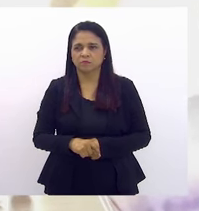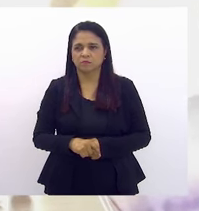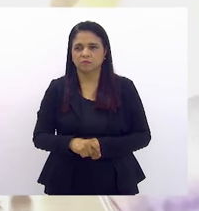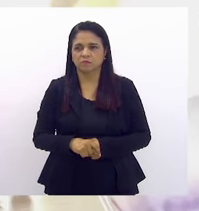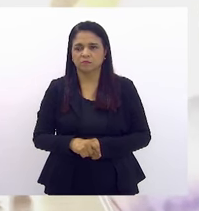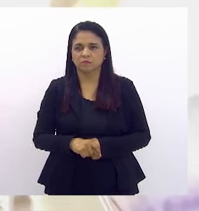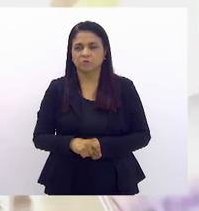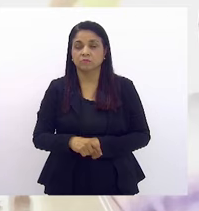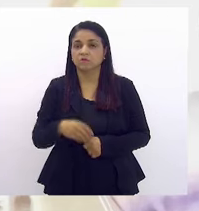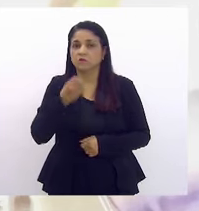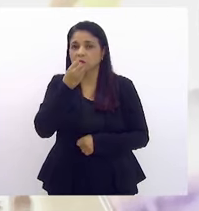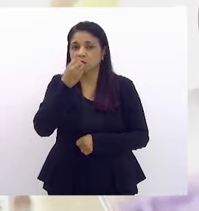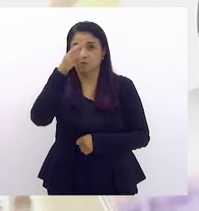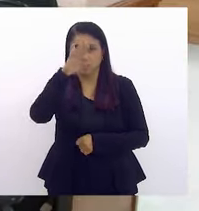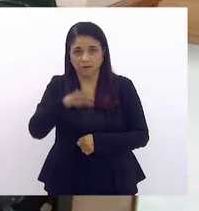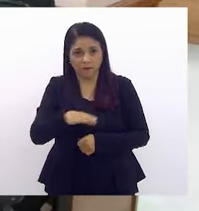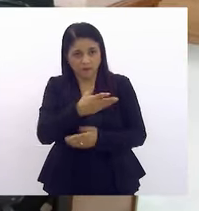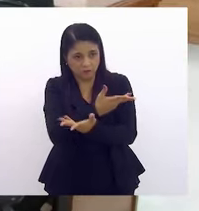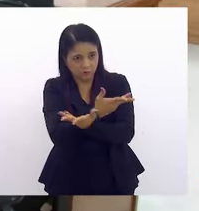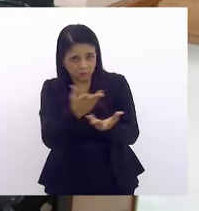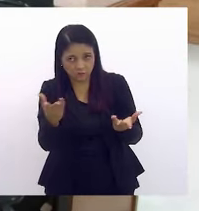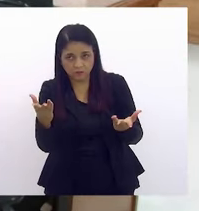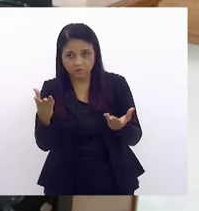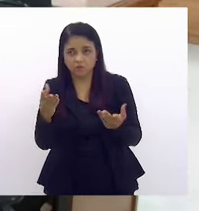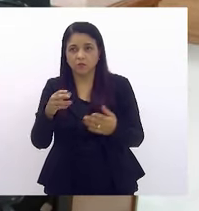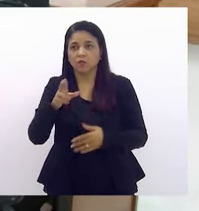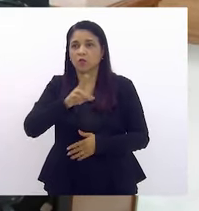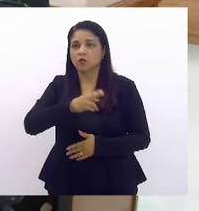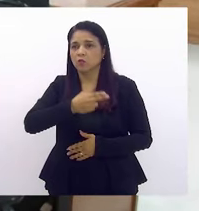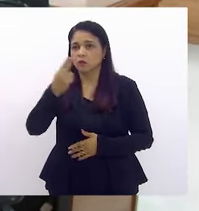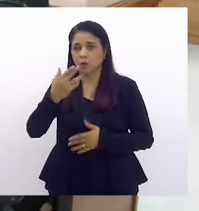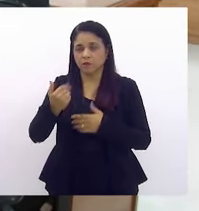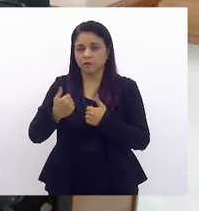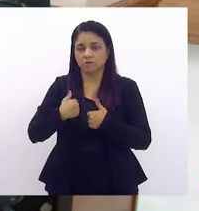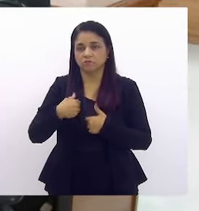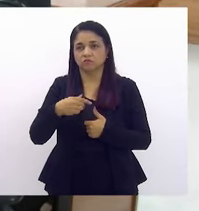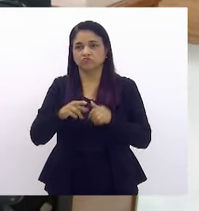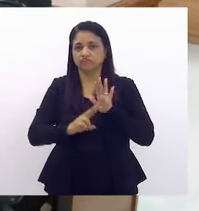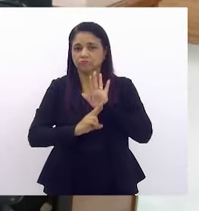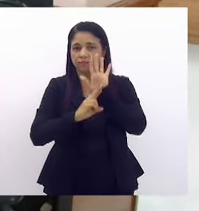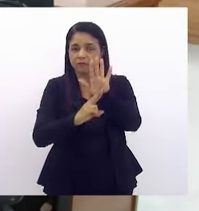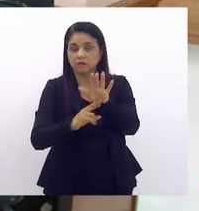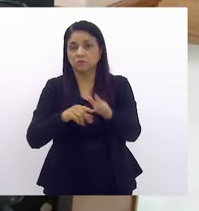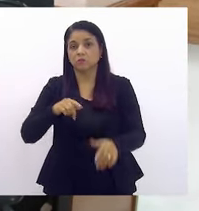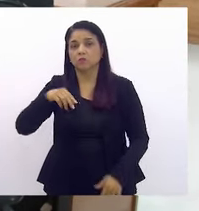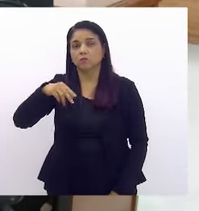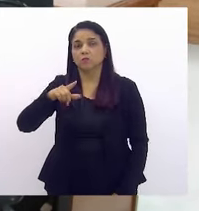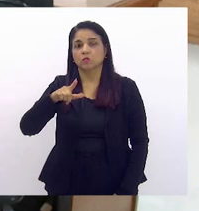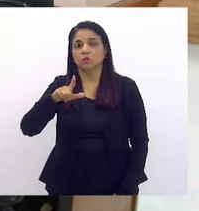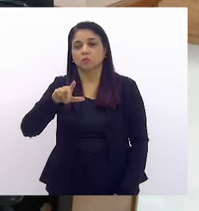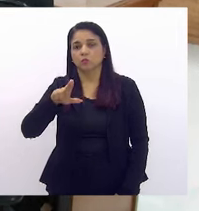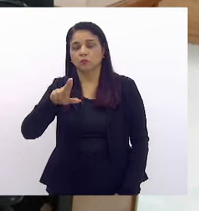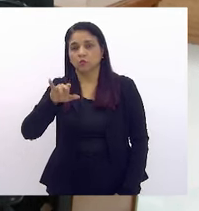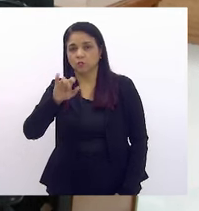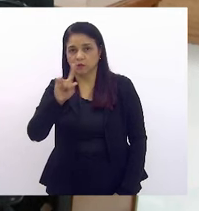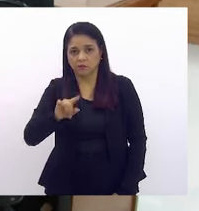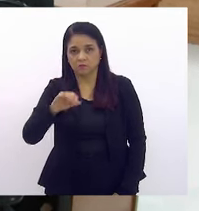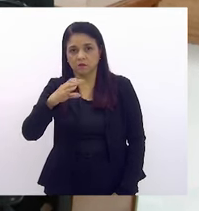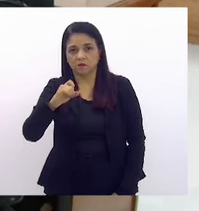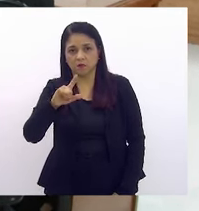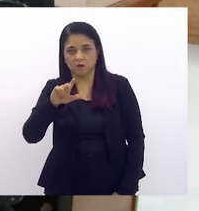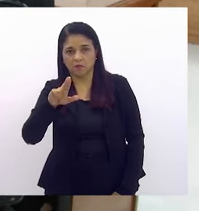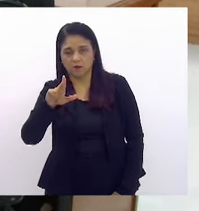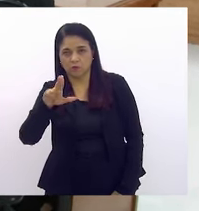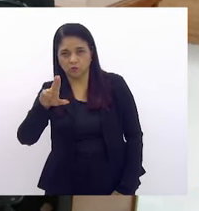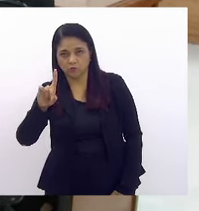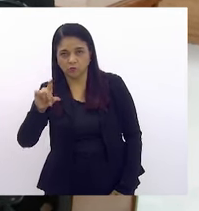Boa tarde a todos. É, em nome do Luiz Cláudio Magalhães, presidente do DRM, eu